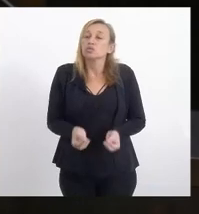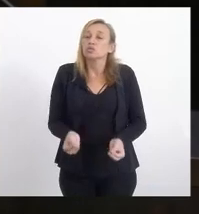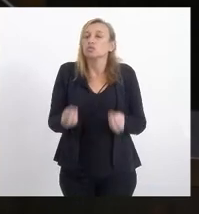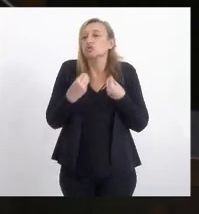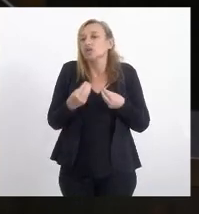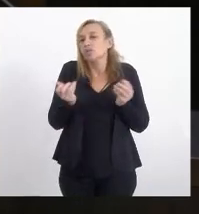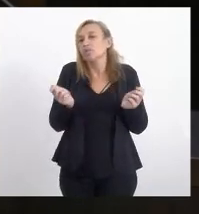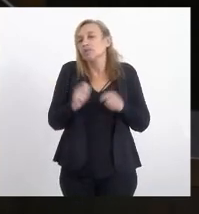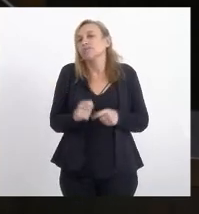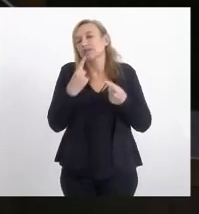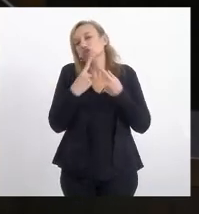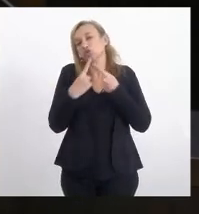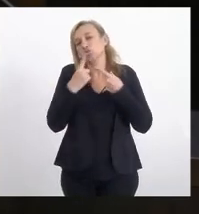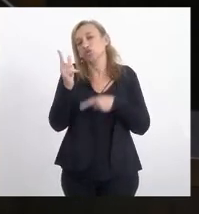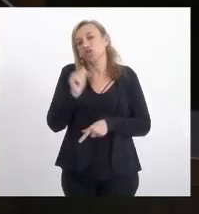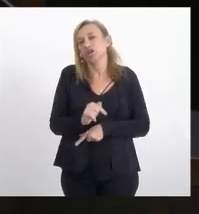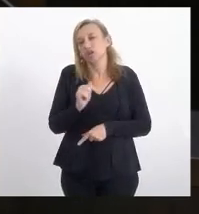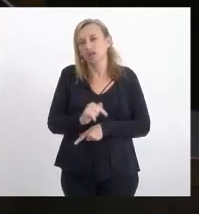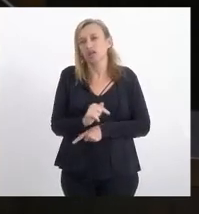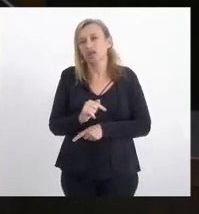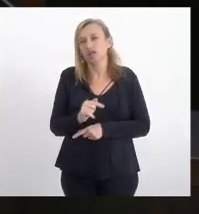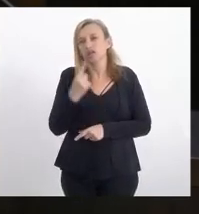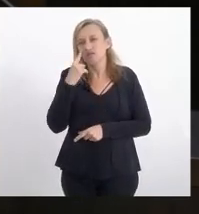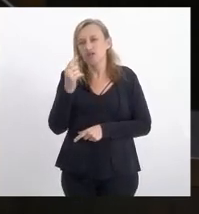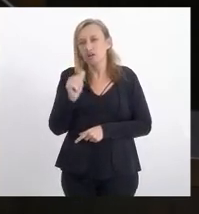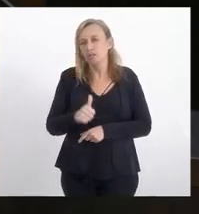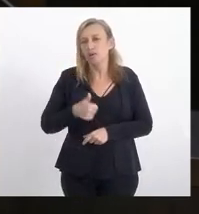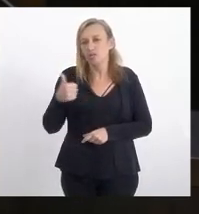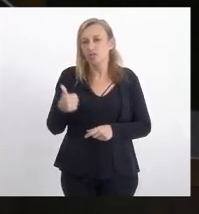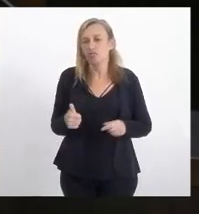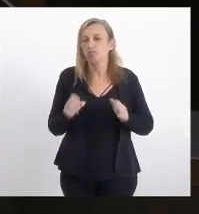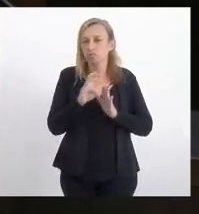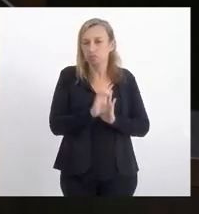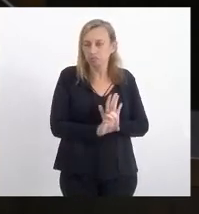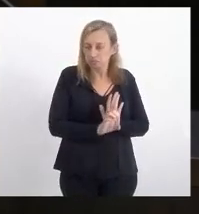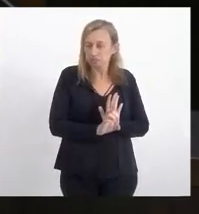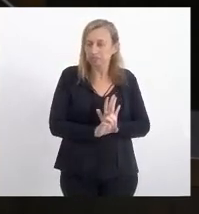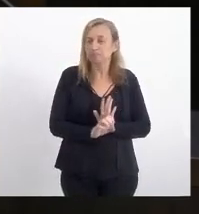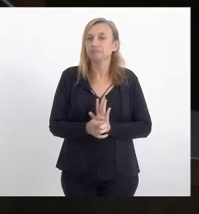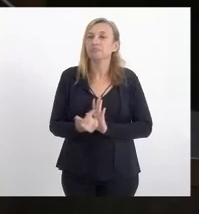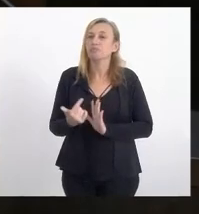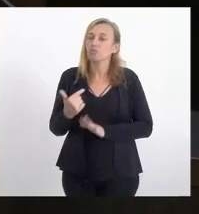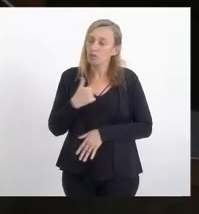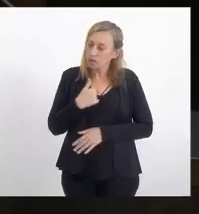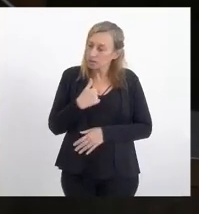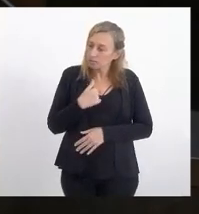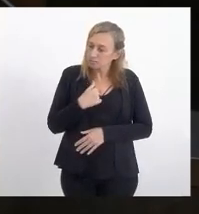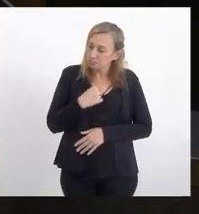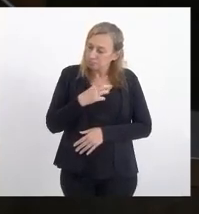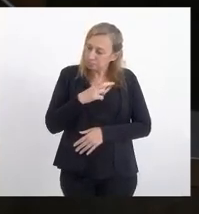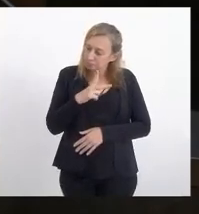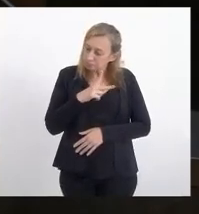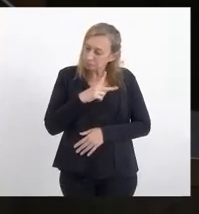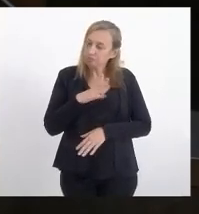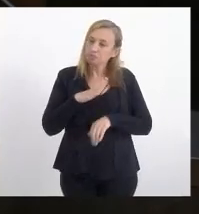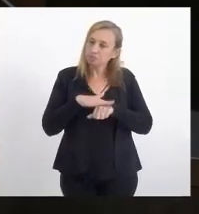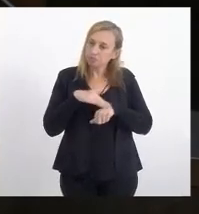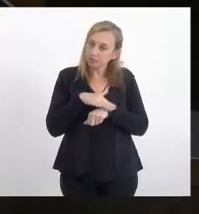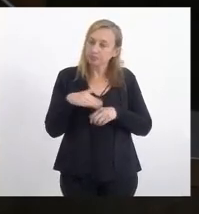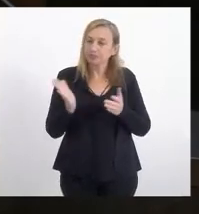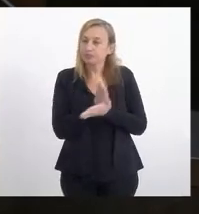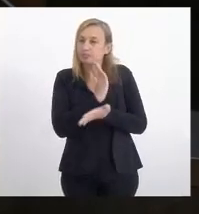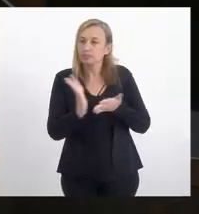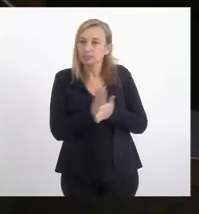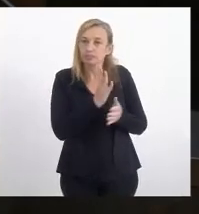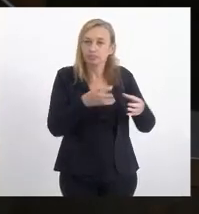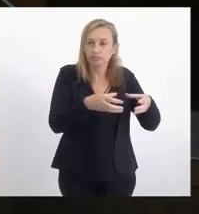dá a possibilidade de debater aqui e de buscar emendas e eu particularmente eu já Até conversei com alguns